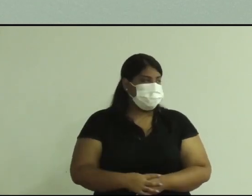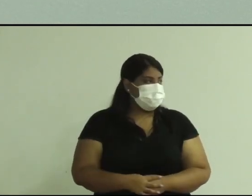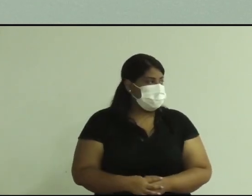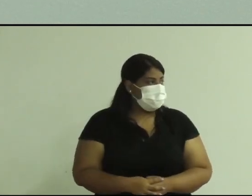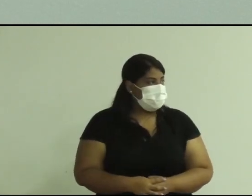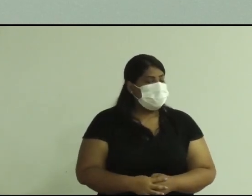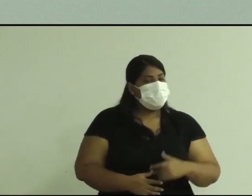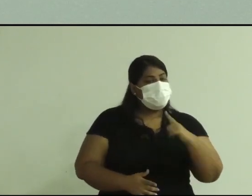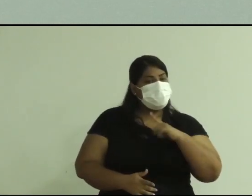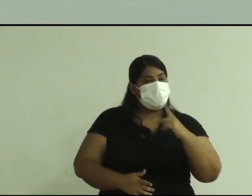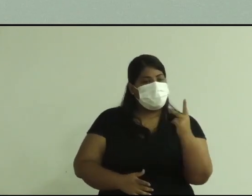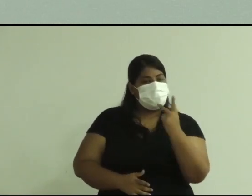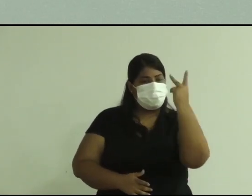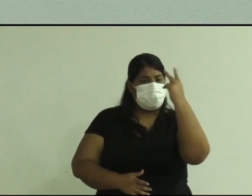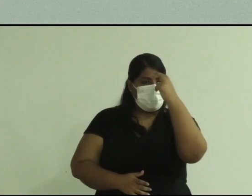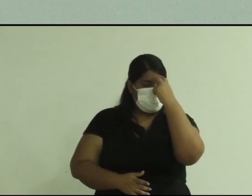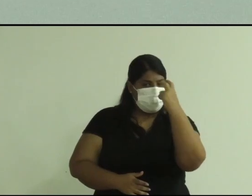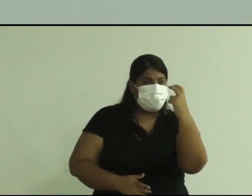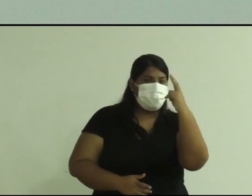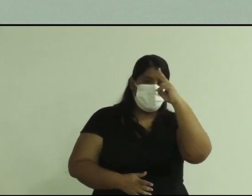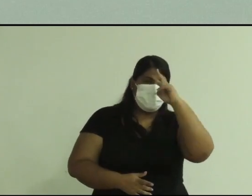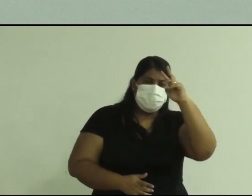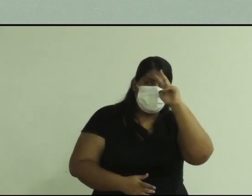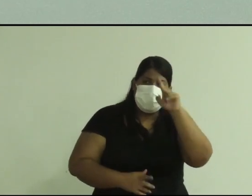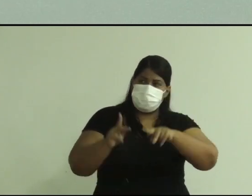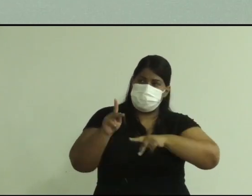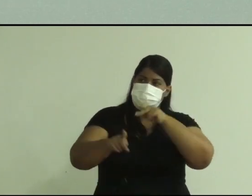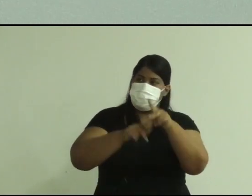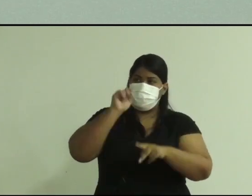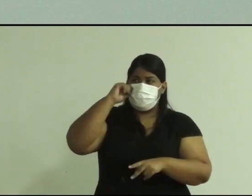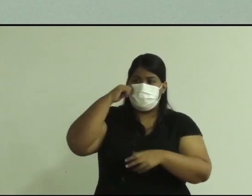ter a valorização da cultura, da história da população negra